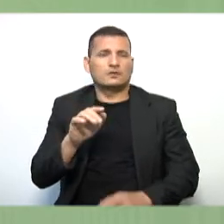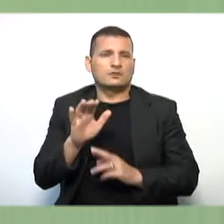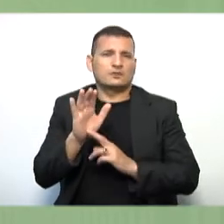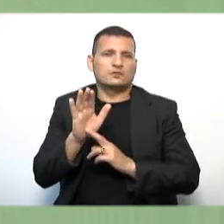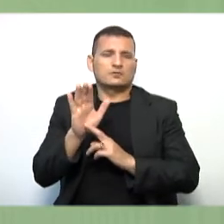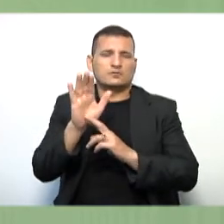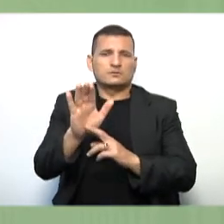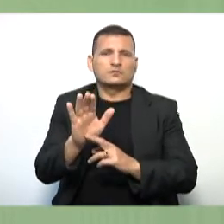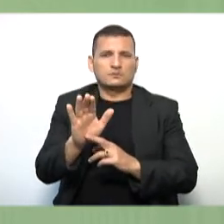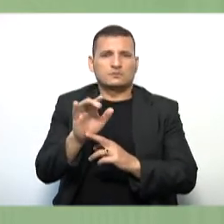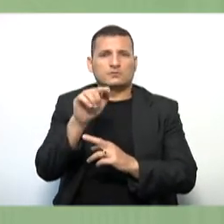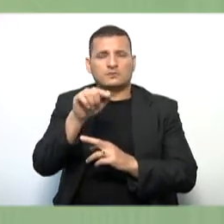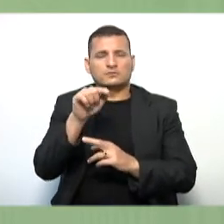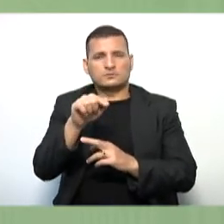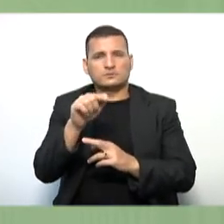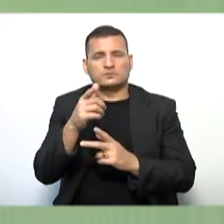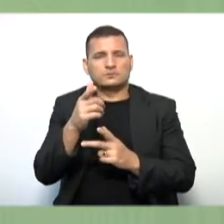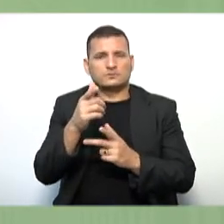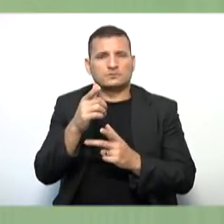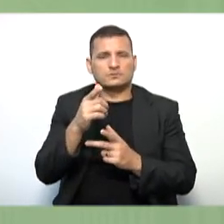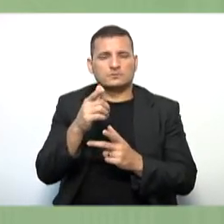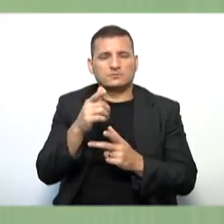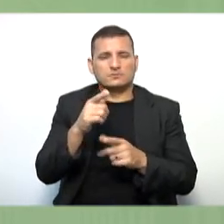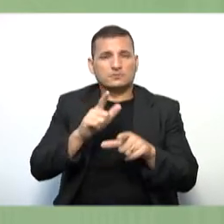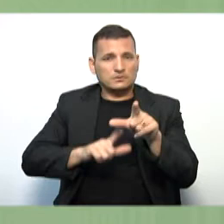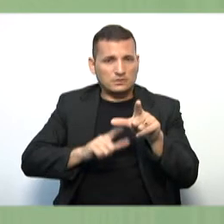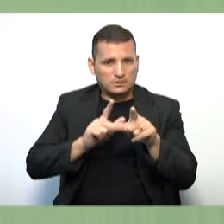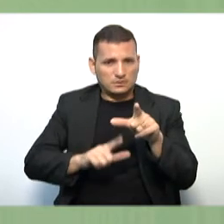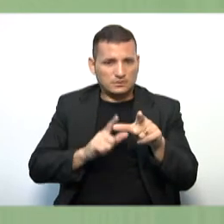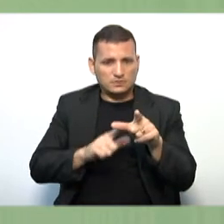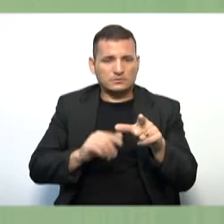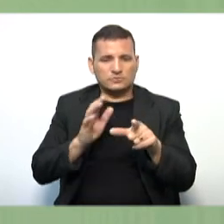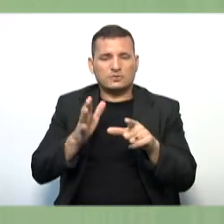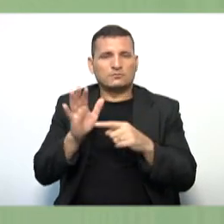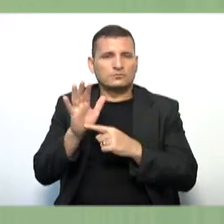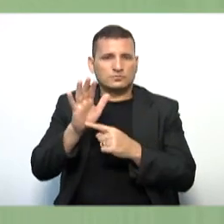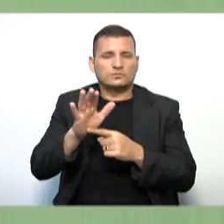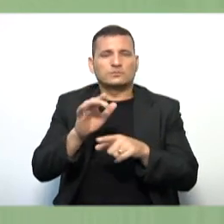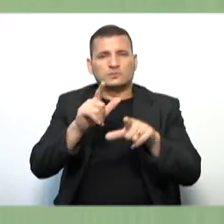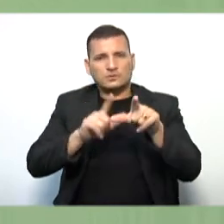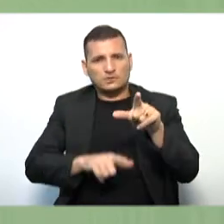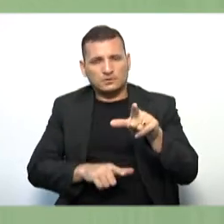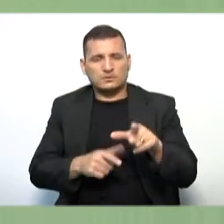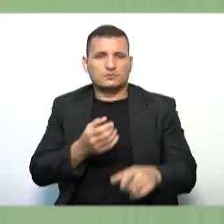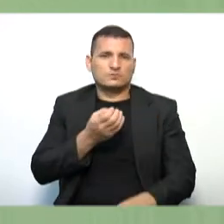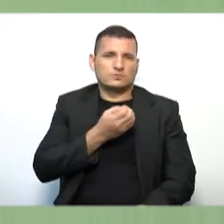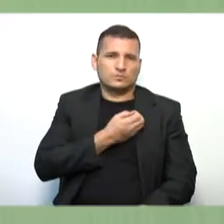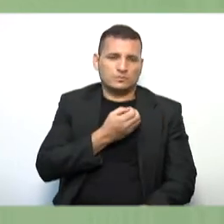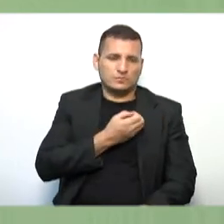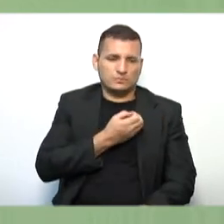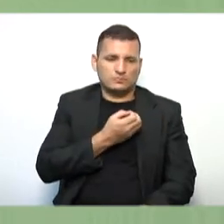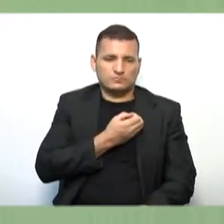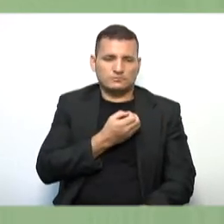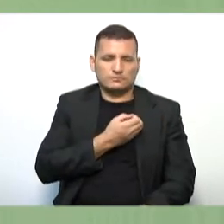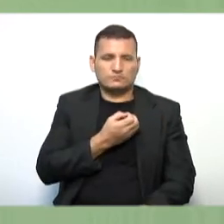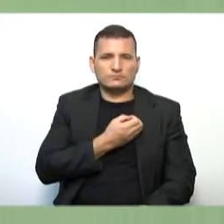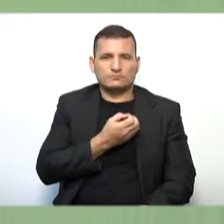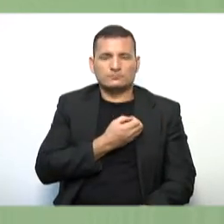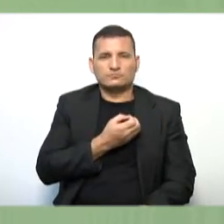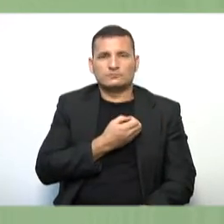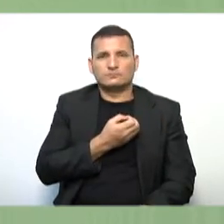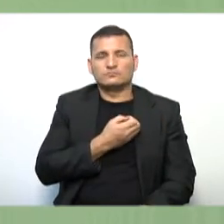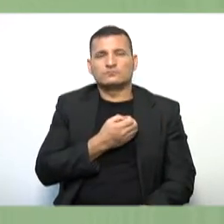representa esse caractere, né, que nós já destacamos aqui, letras, números, caracteres especiais, comandos,